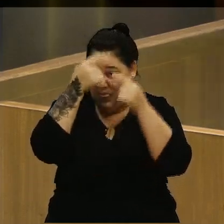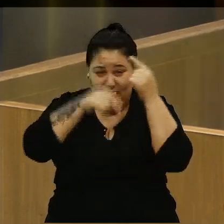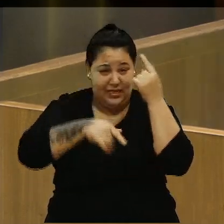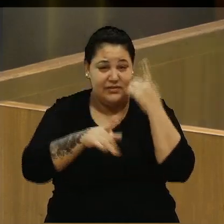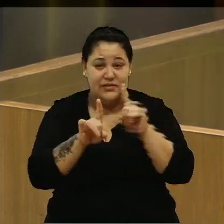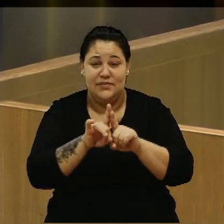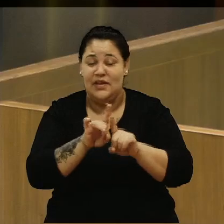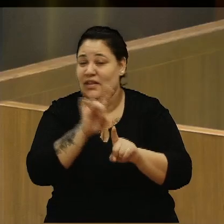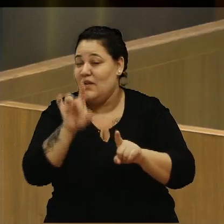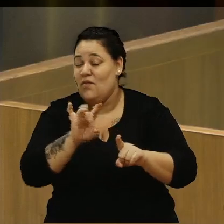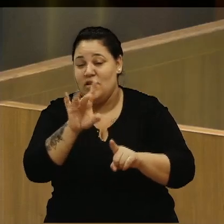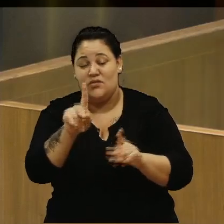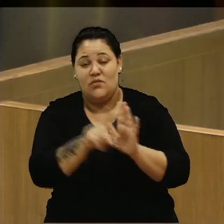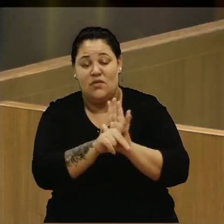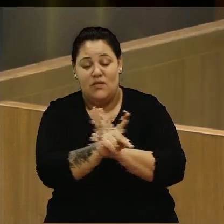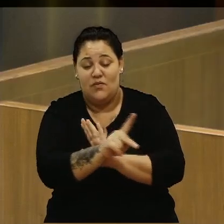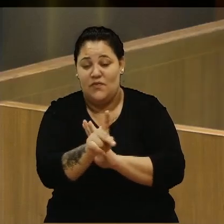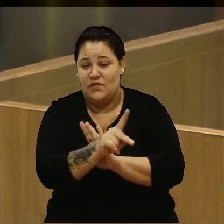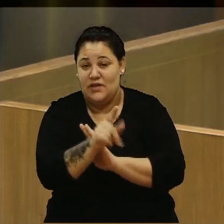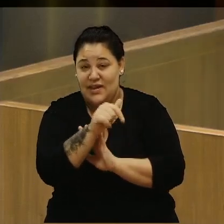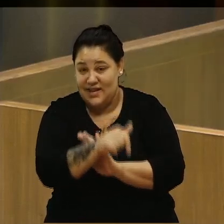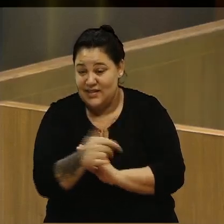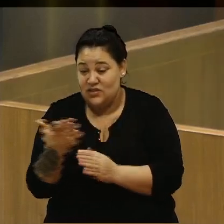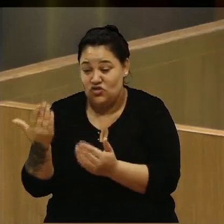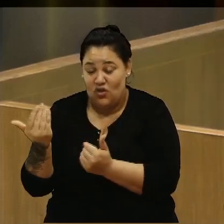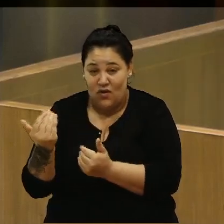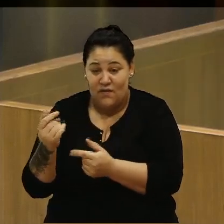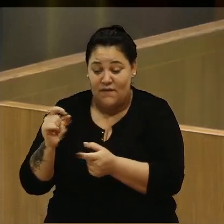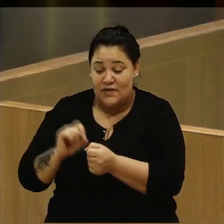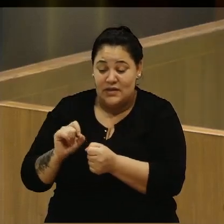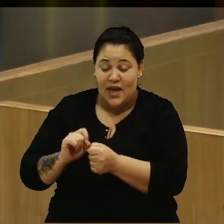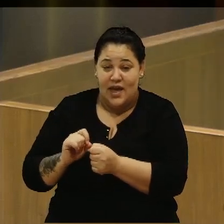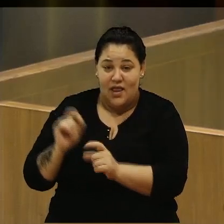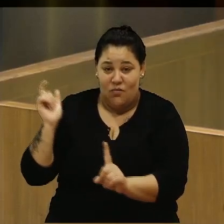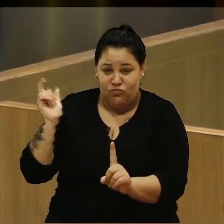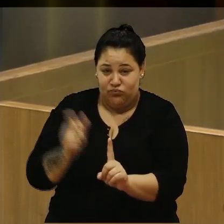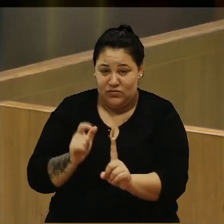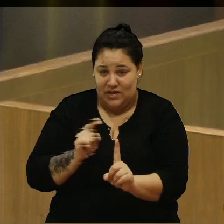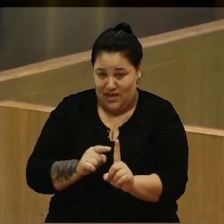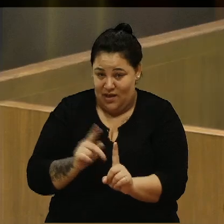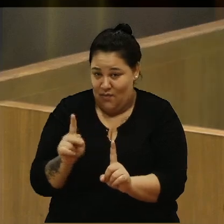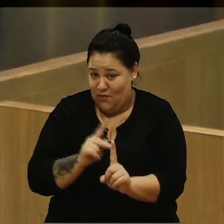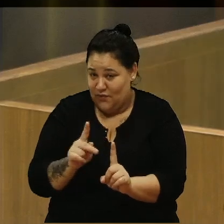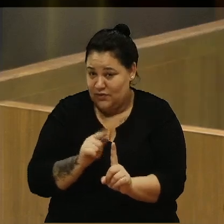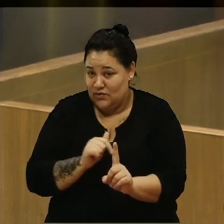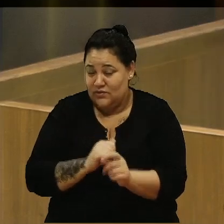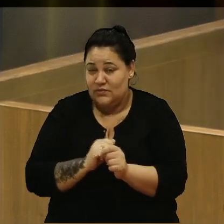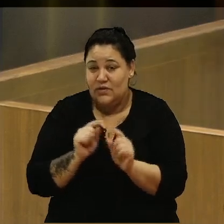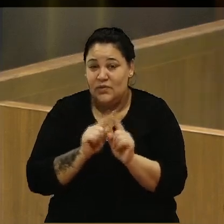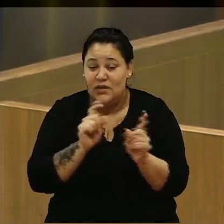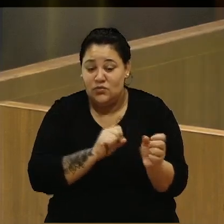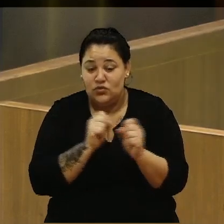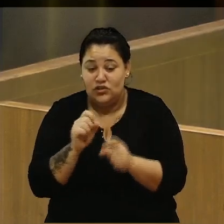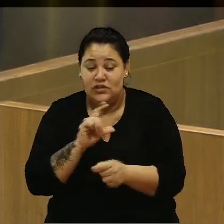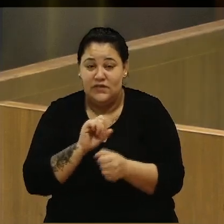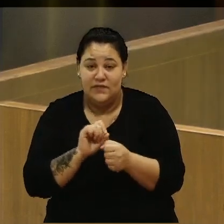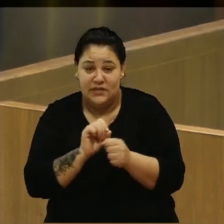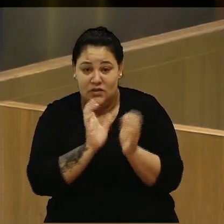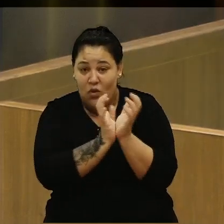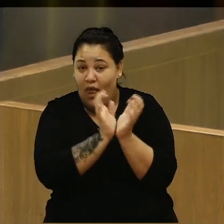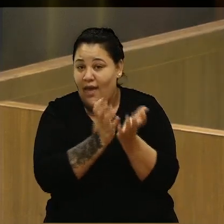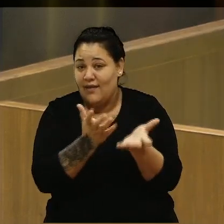E não é só das professoras. Esses meninos fizeram numa professora, esses jovens. Mas poderiam ter feito no